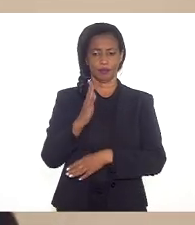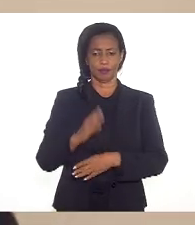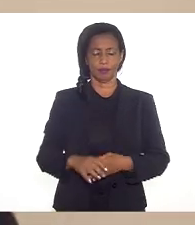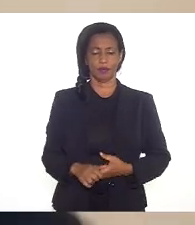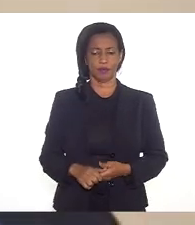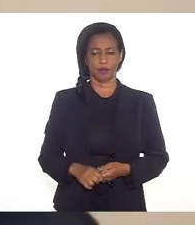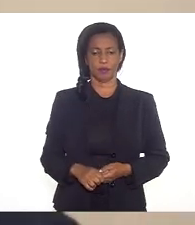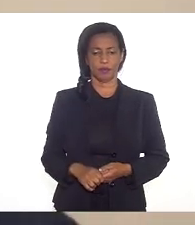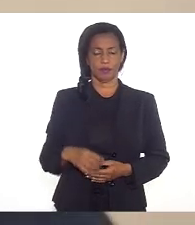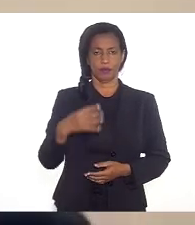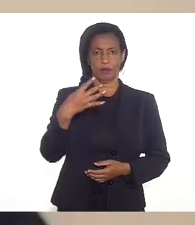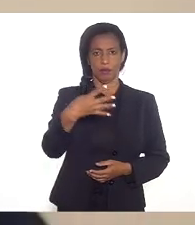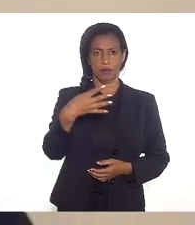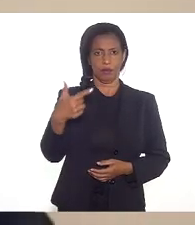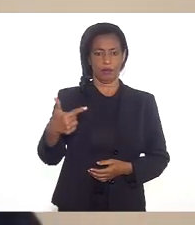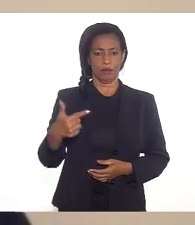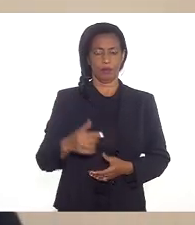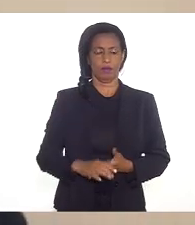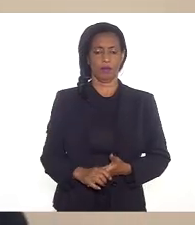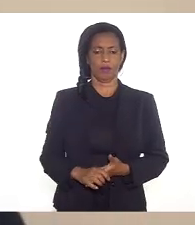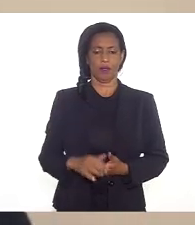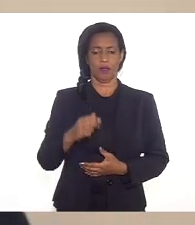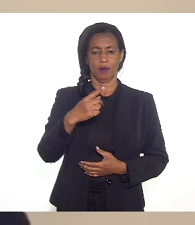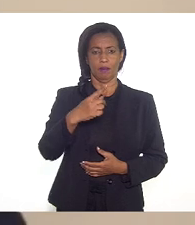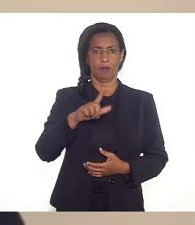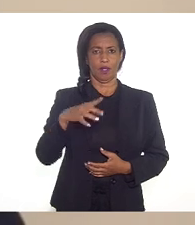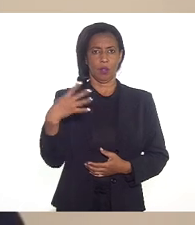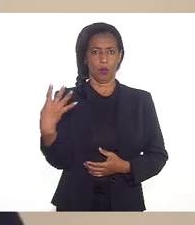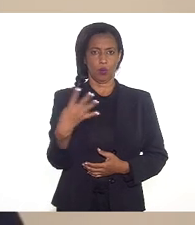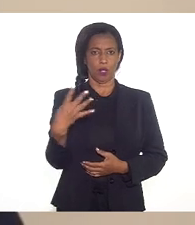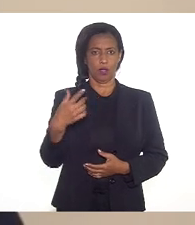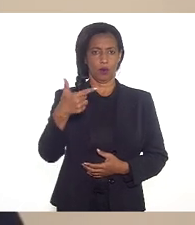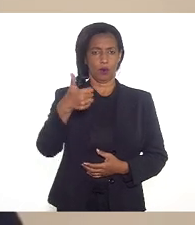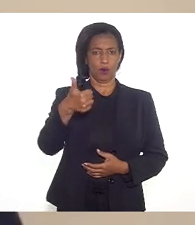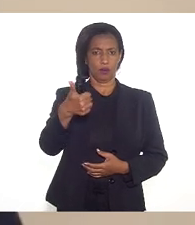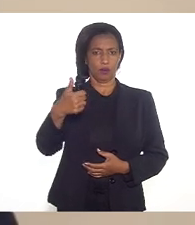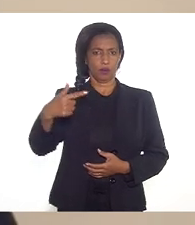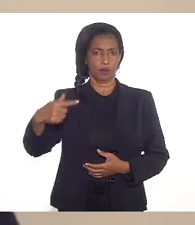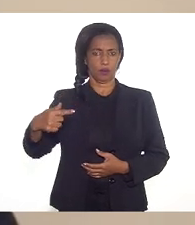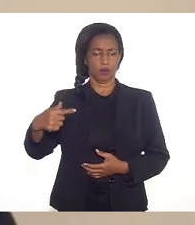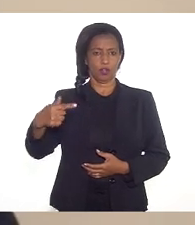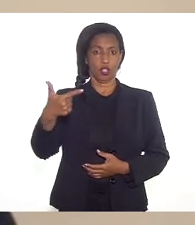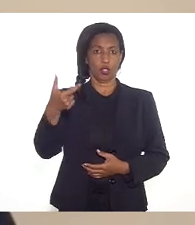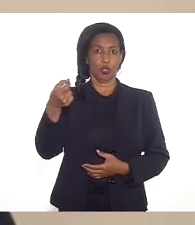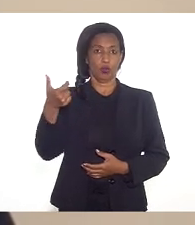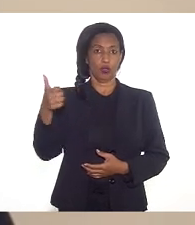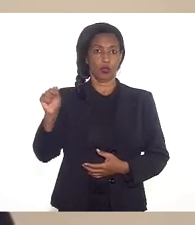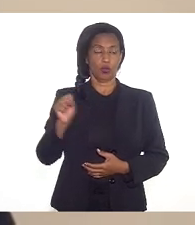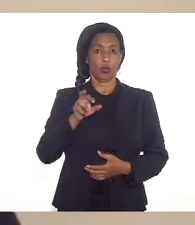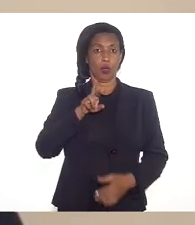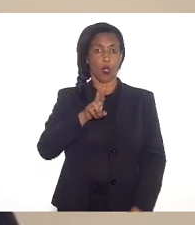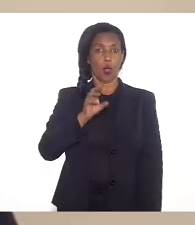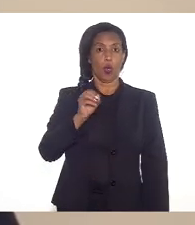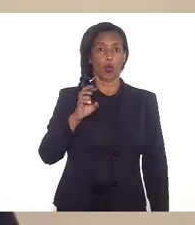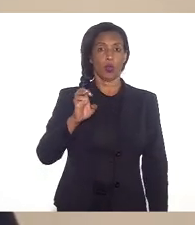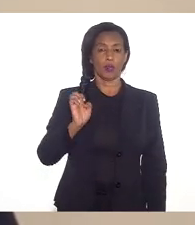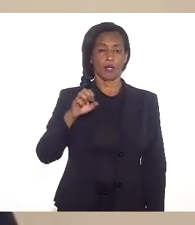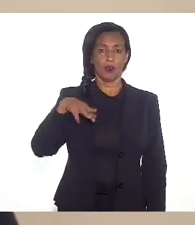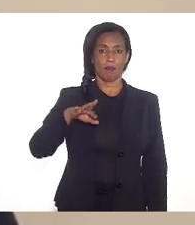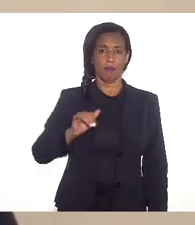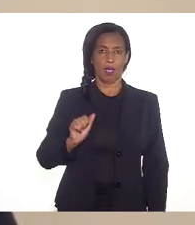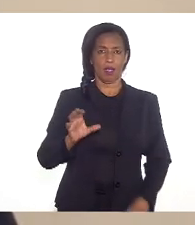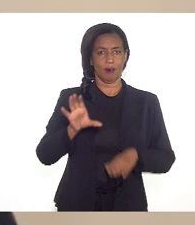aprovado. 42. Projeto de lei 4417 de 2018, de autoria do deputado Rosenberg Reis, parecer